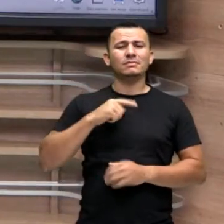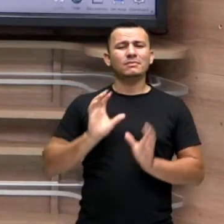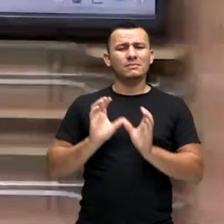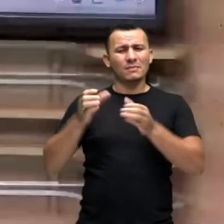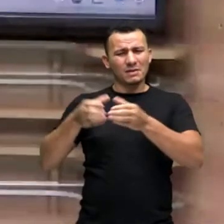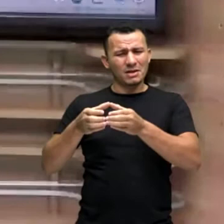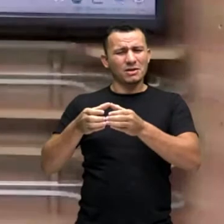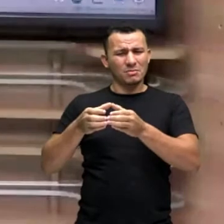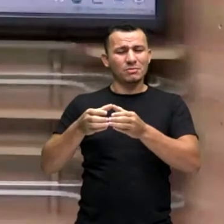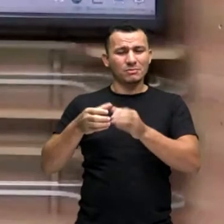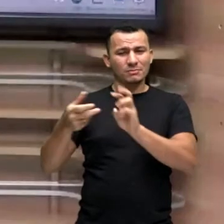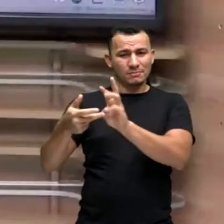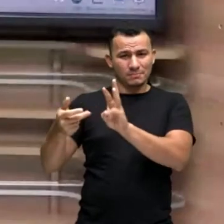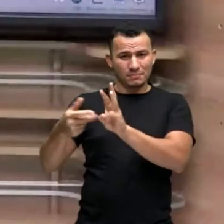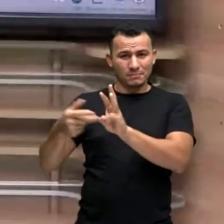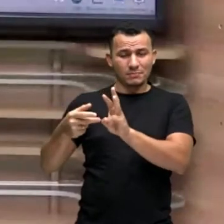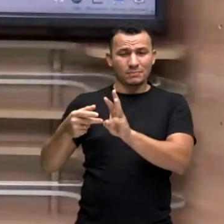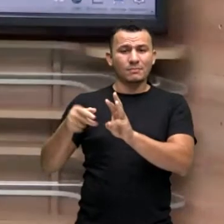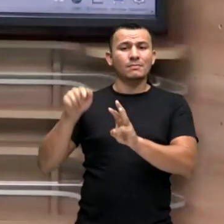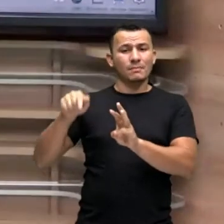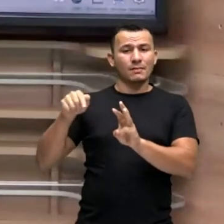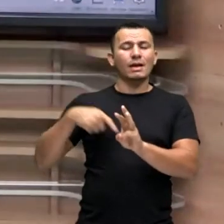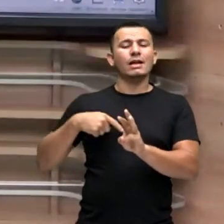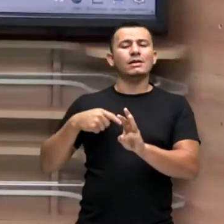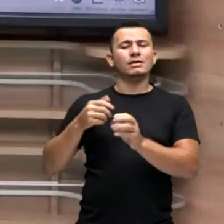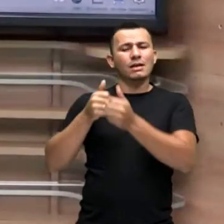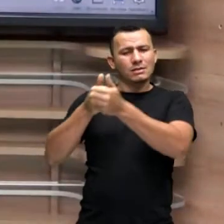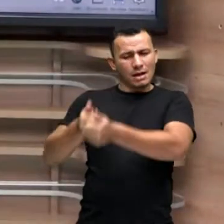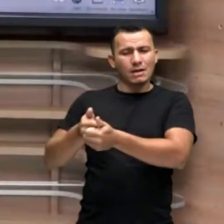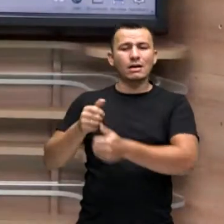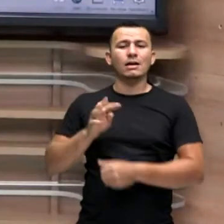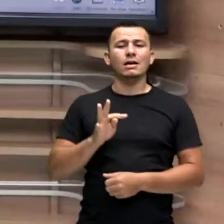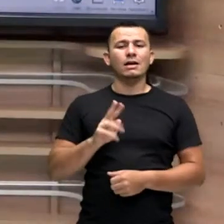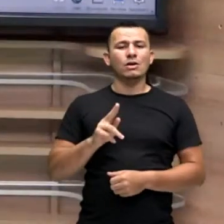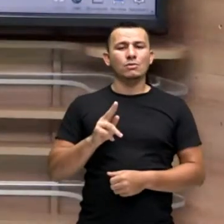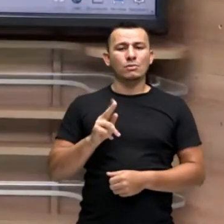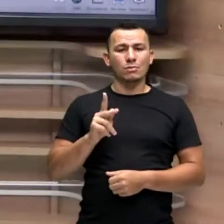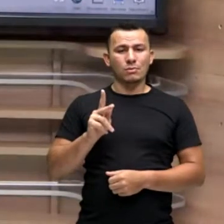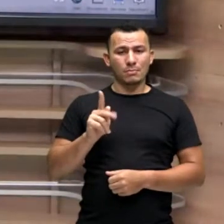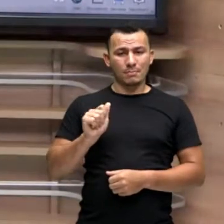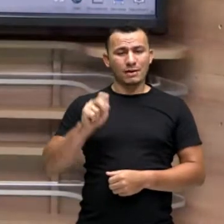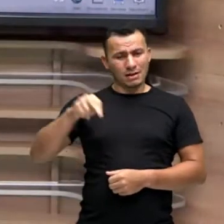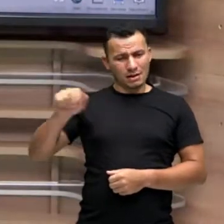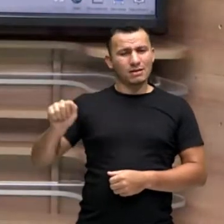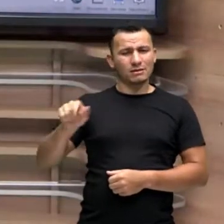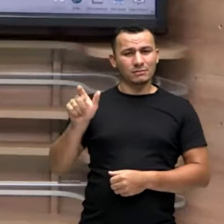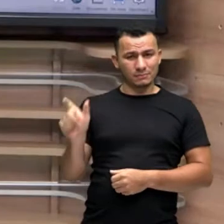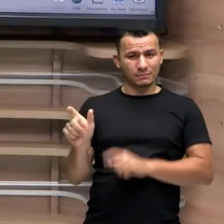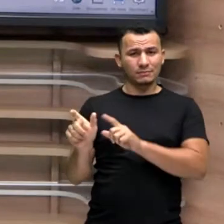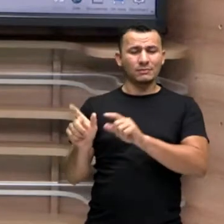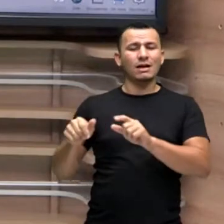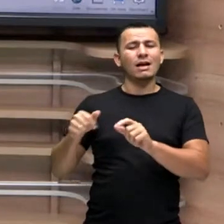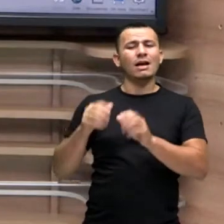maué lhe seu trabalho muito a concepção do tupana tupana como esse esse grande Deus